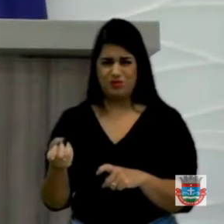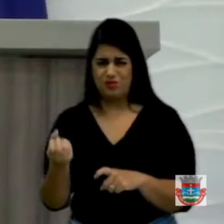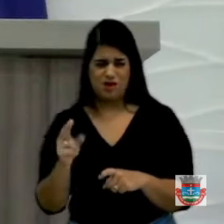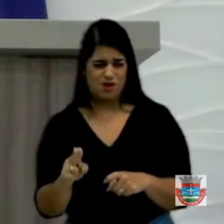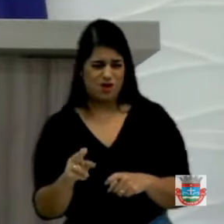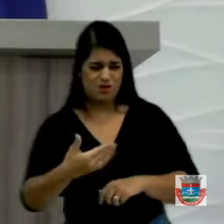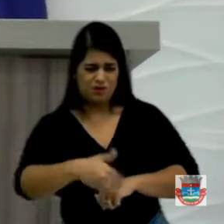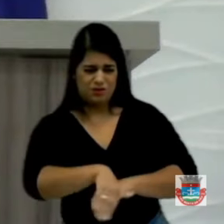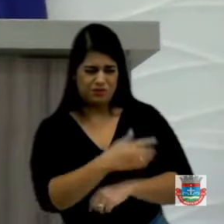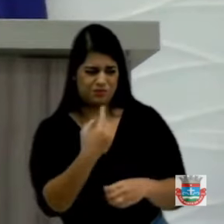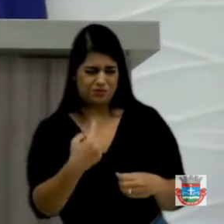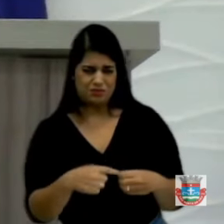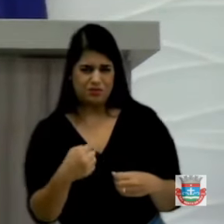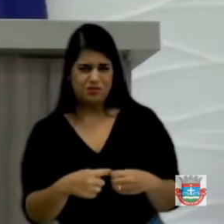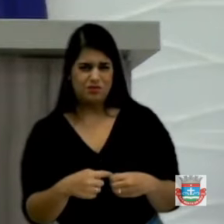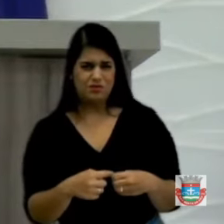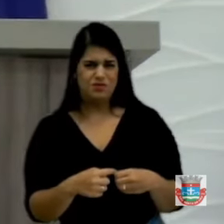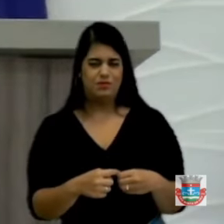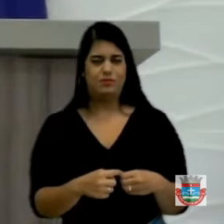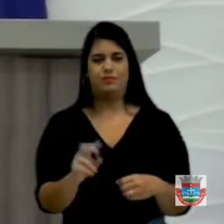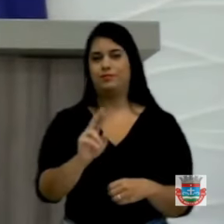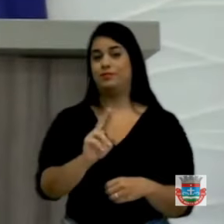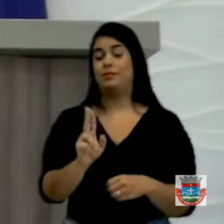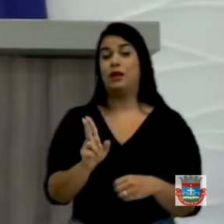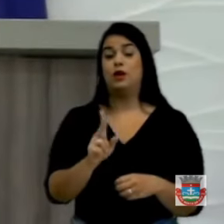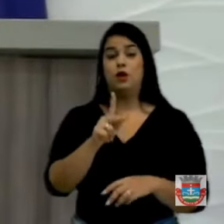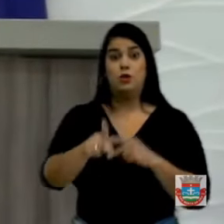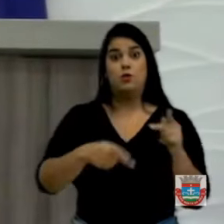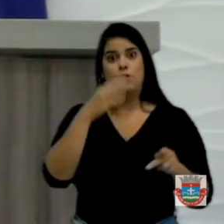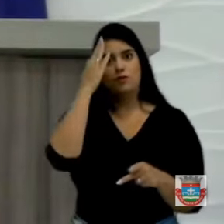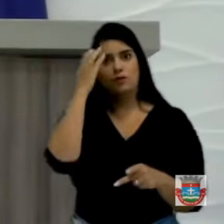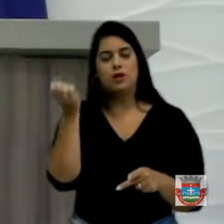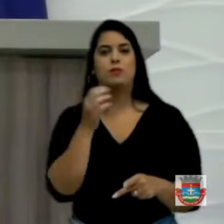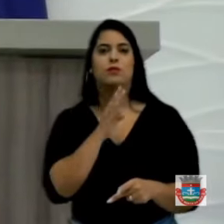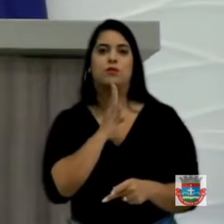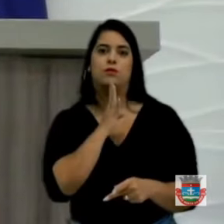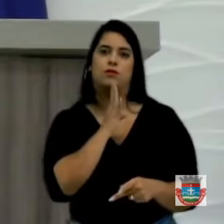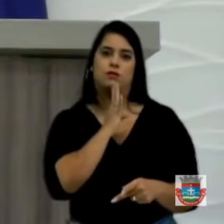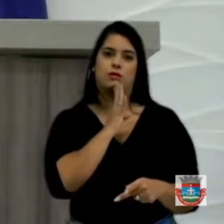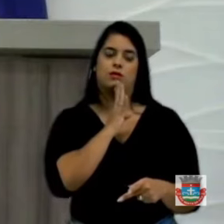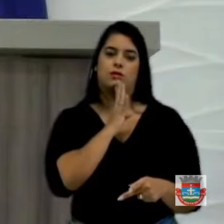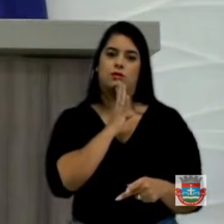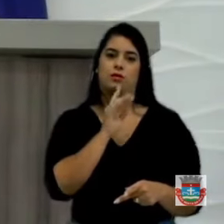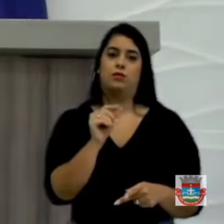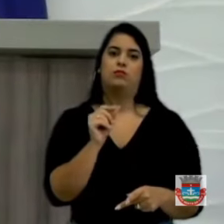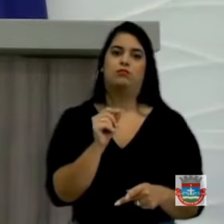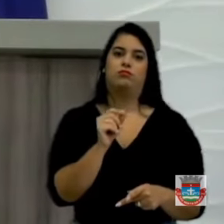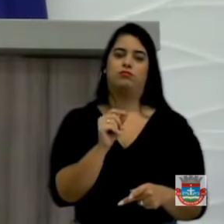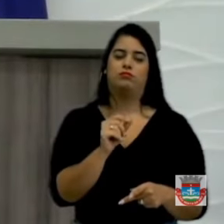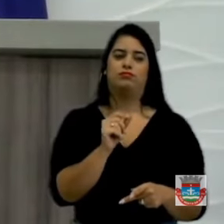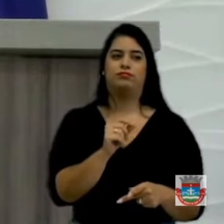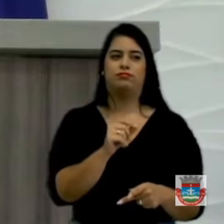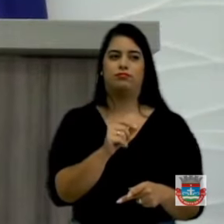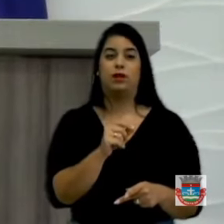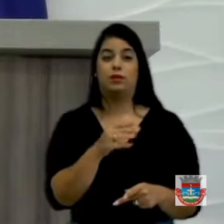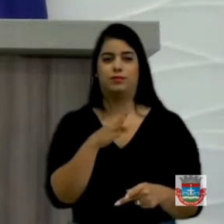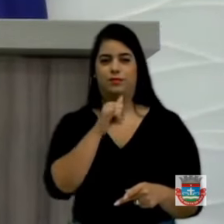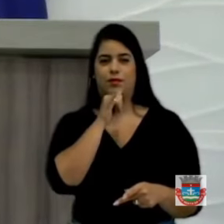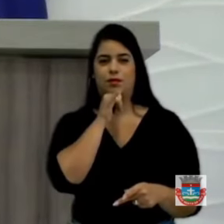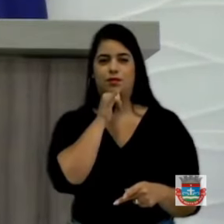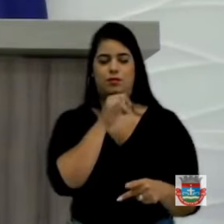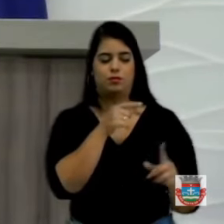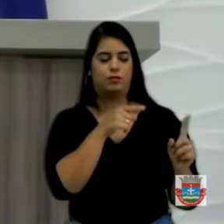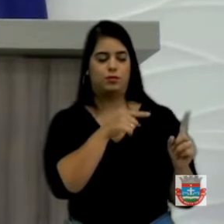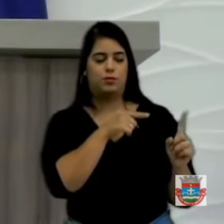pessoas acompanham. As pessoas sabem quem trabalha. As pessoas sabem quem quer enganar. As